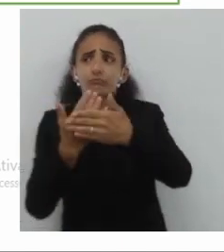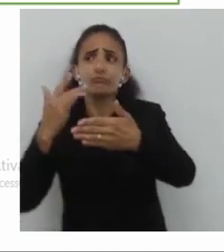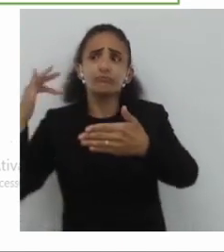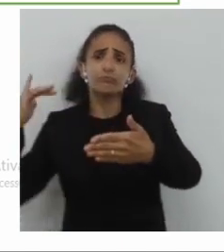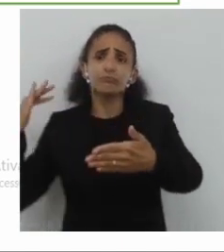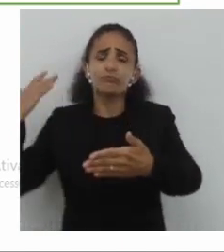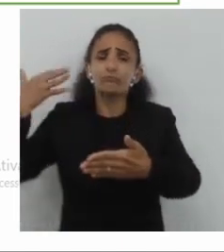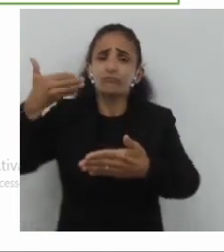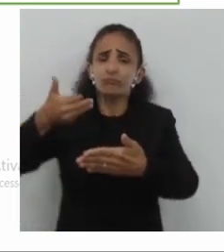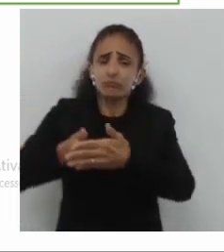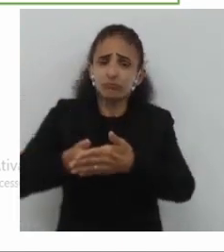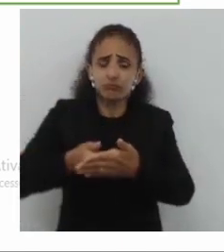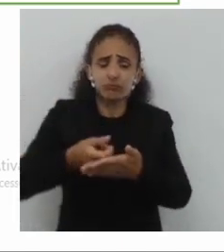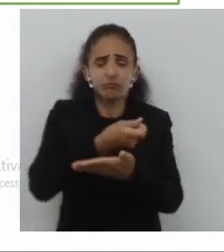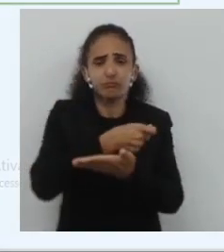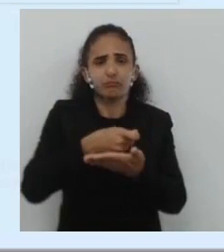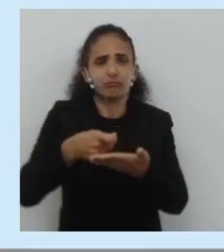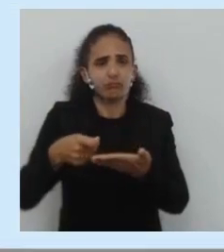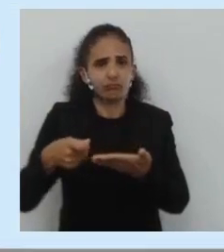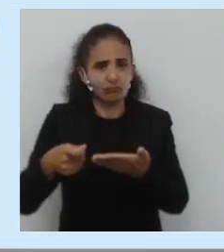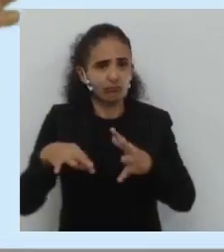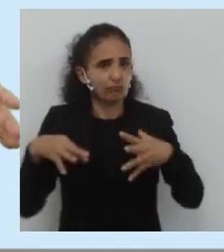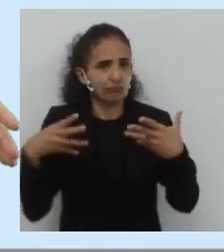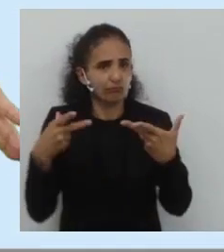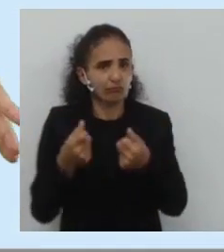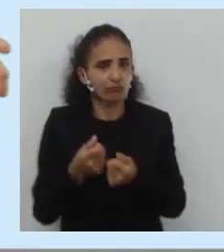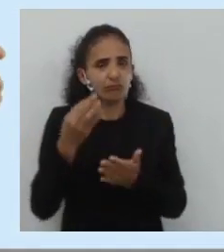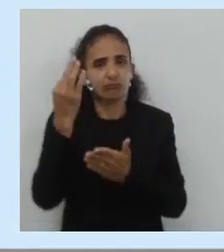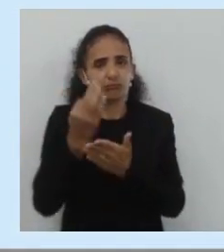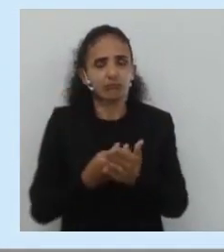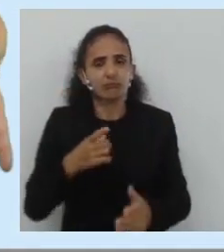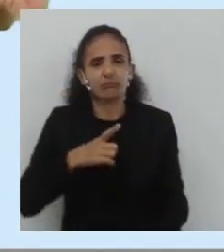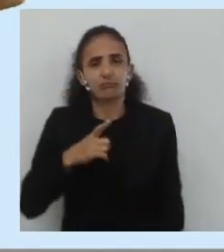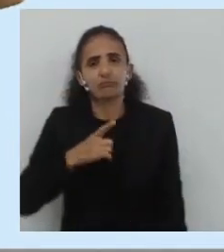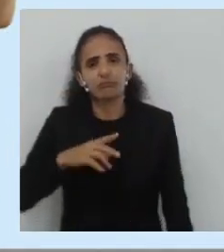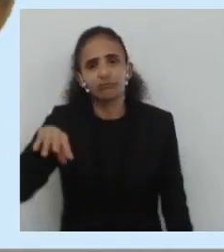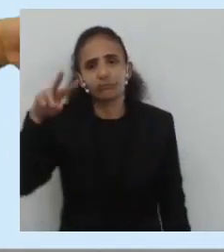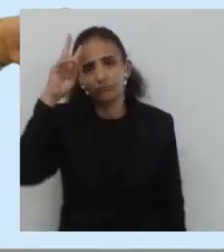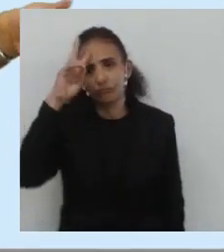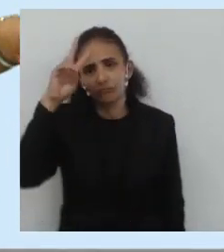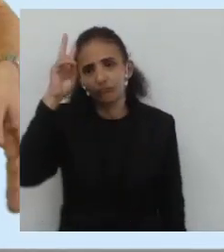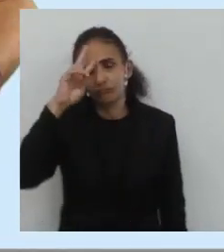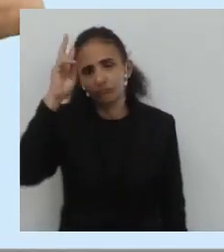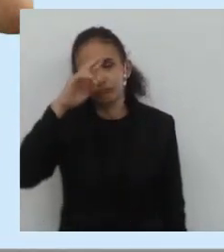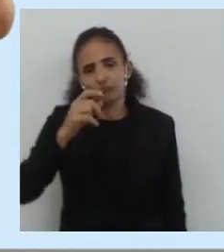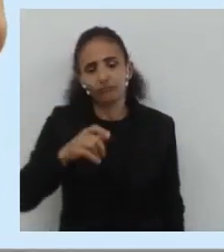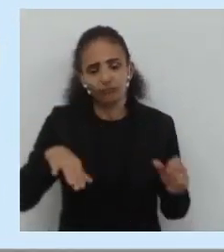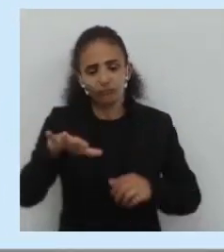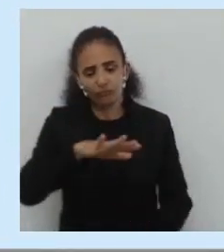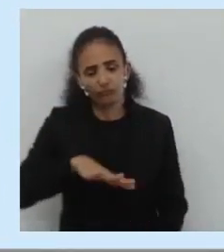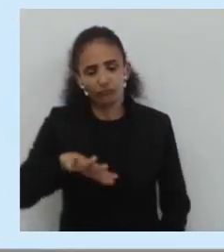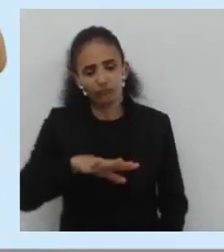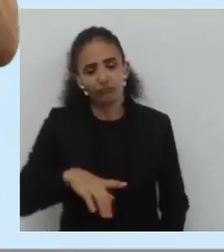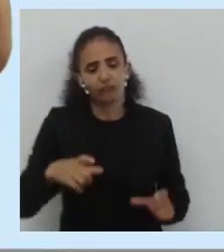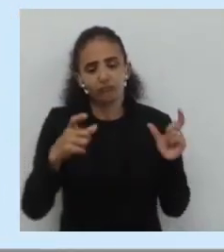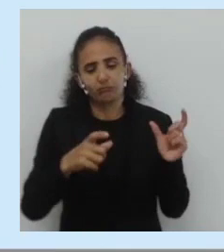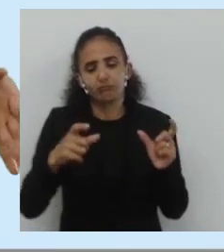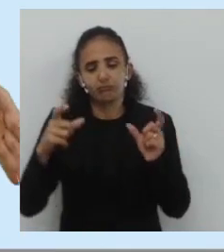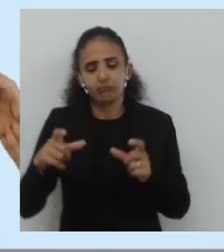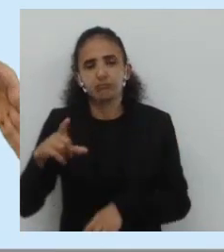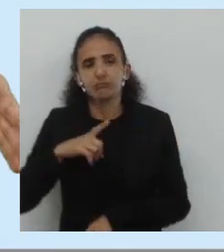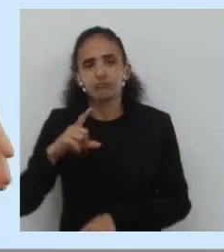em que foi produzido. Verdade, todo texto tem um histórico, ele foi escrito numa época e no local, ele